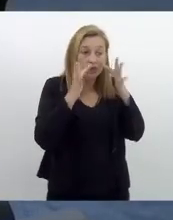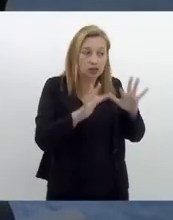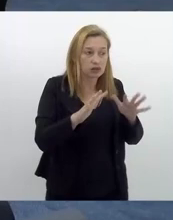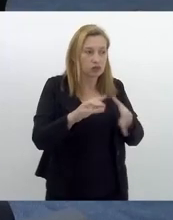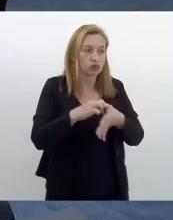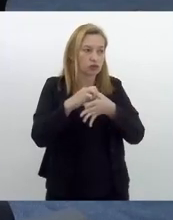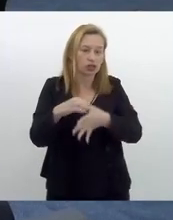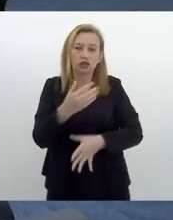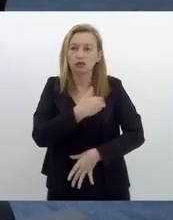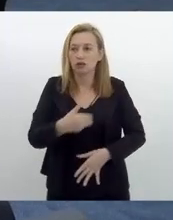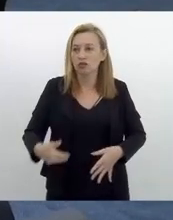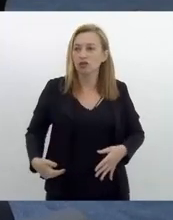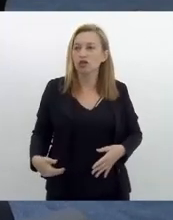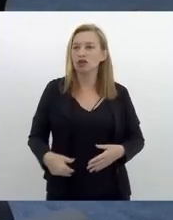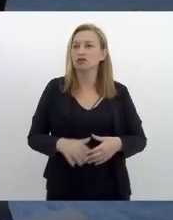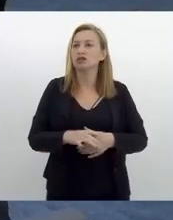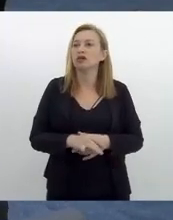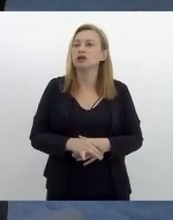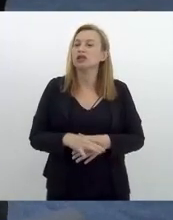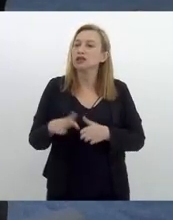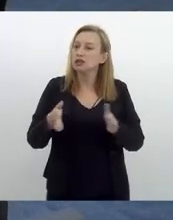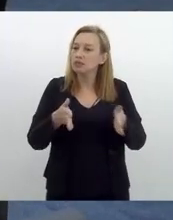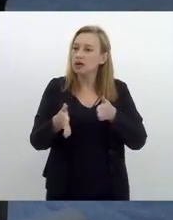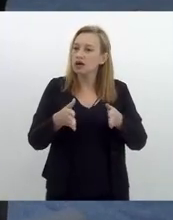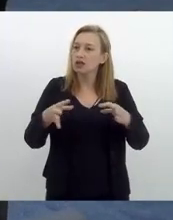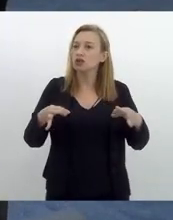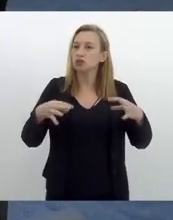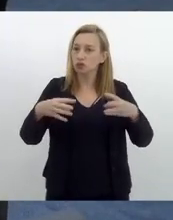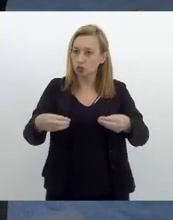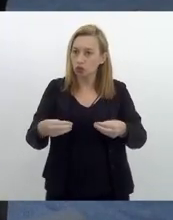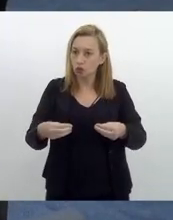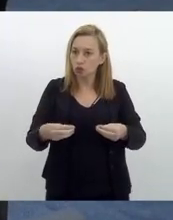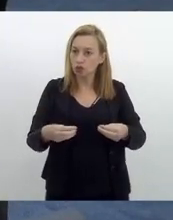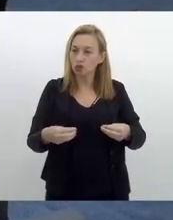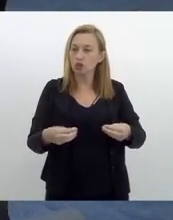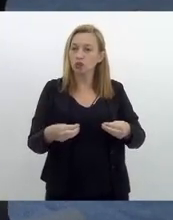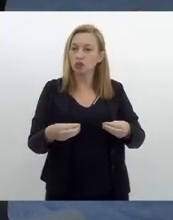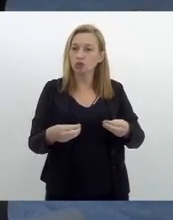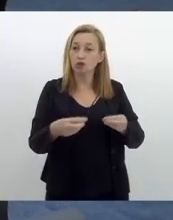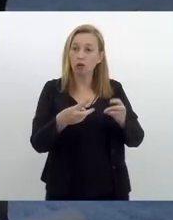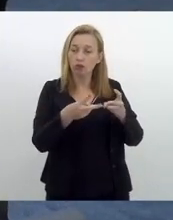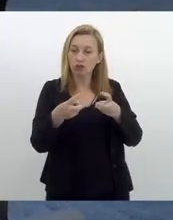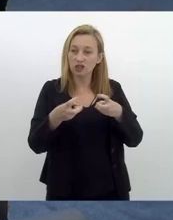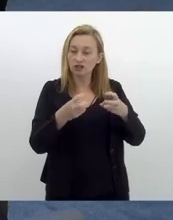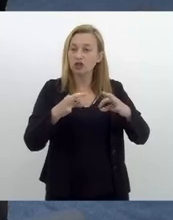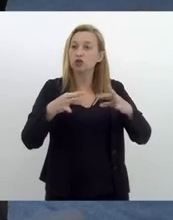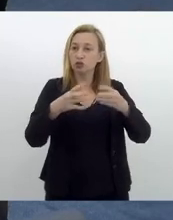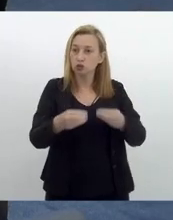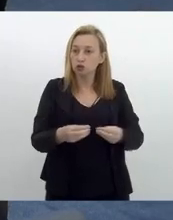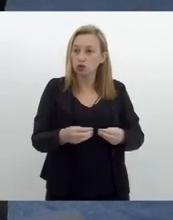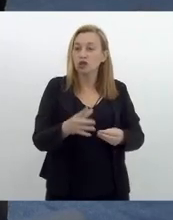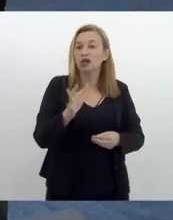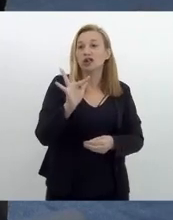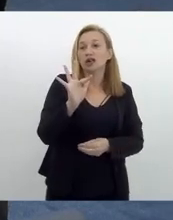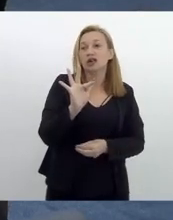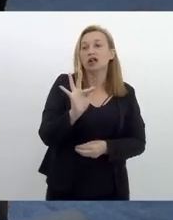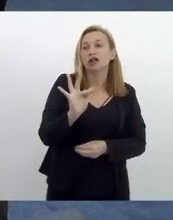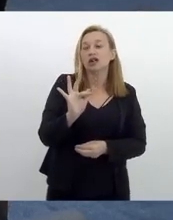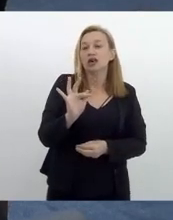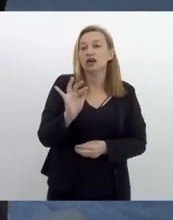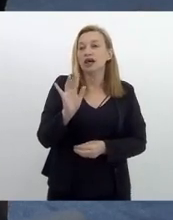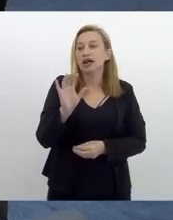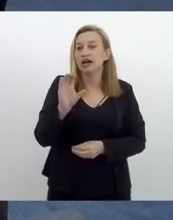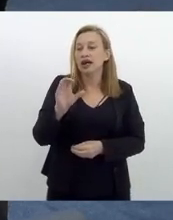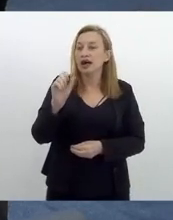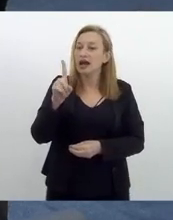governo. Nós passamos esse período todo excepcionalizando tudo. Calamidade financeira, daqui para frente